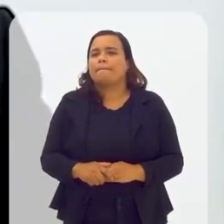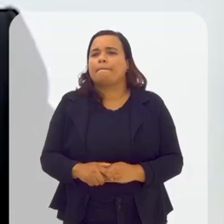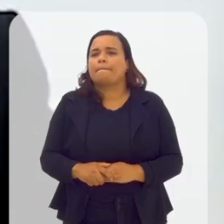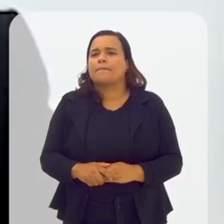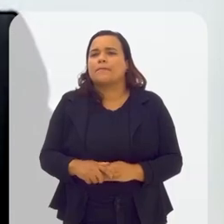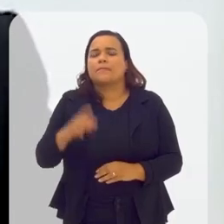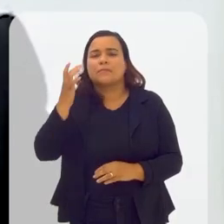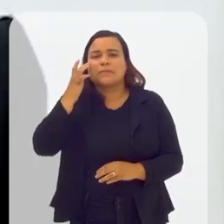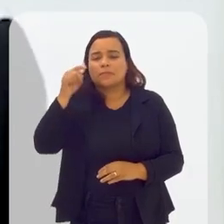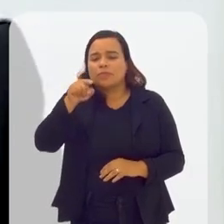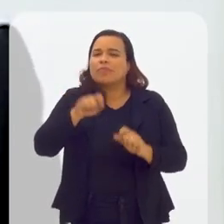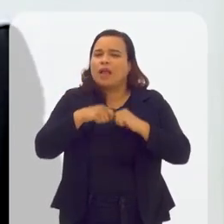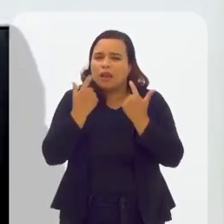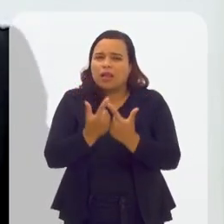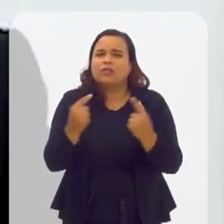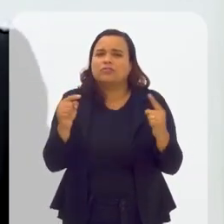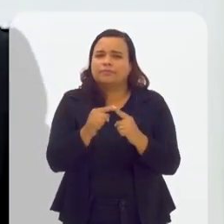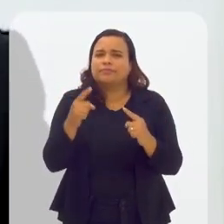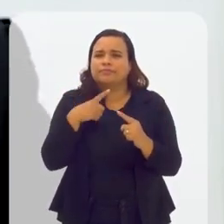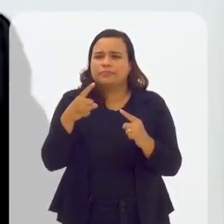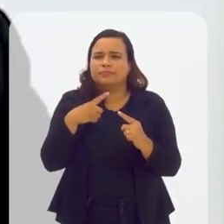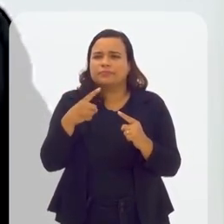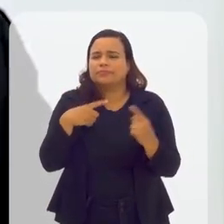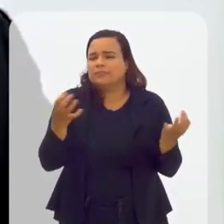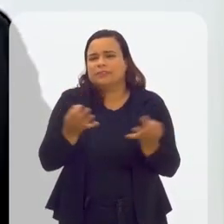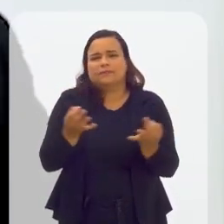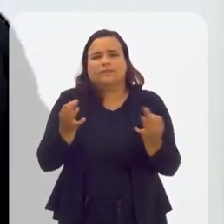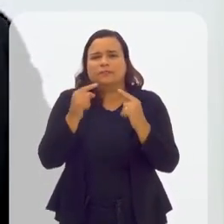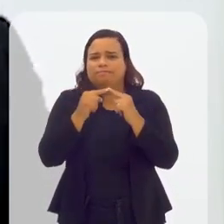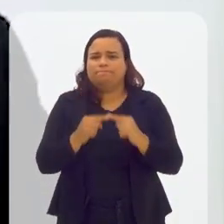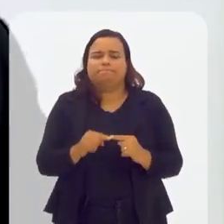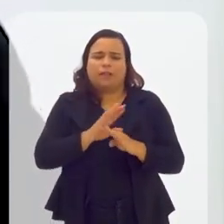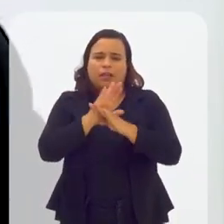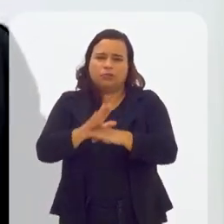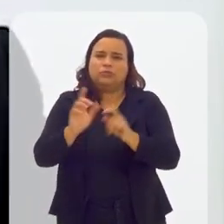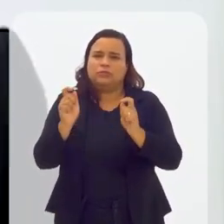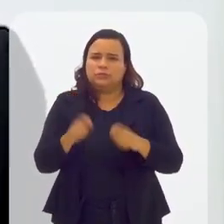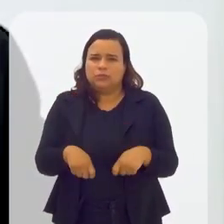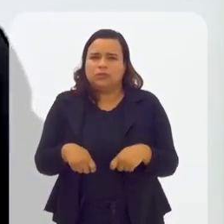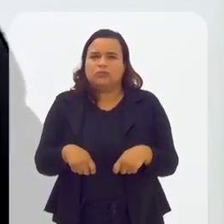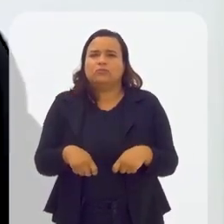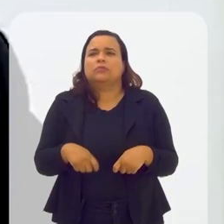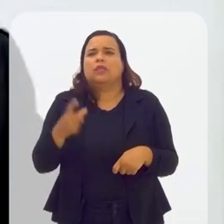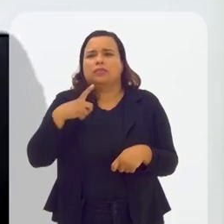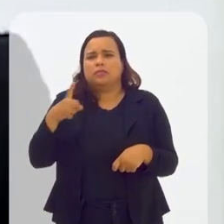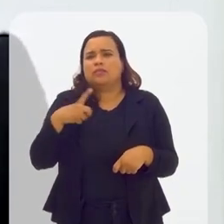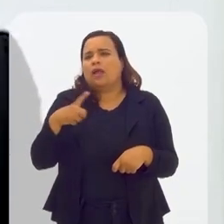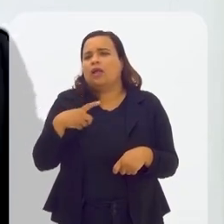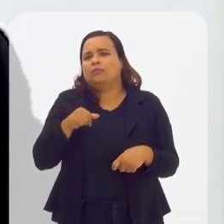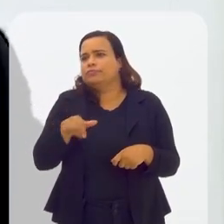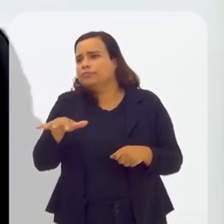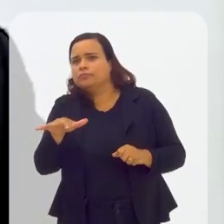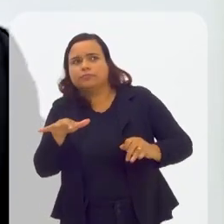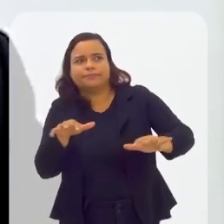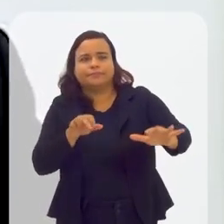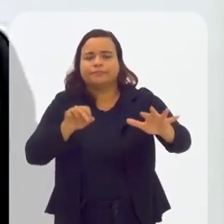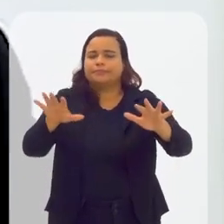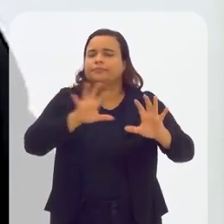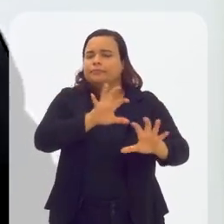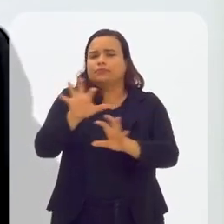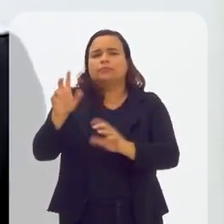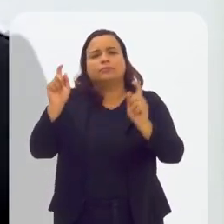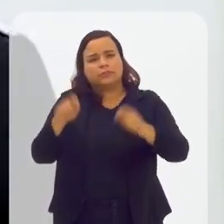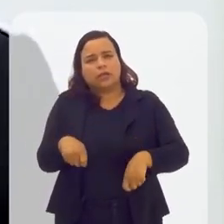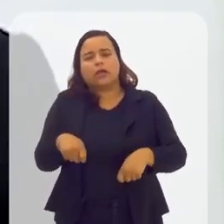seguinte, e eu acho que a Alerj nisso é a entidade perfeita para ajudar nisso, tá? Porque ela tem uma capilaridade